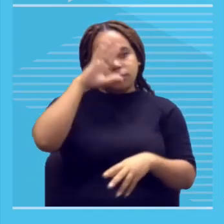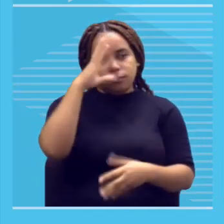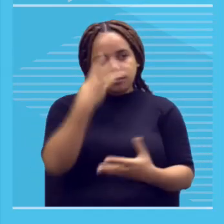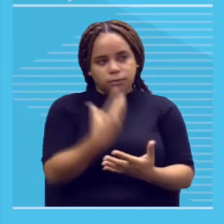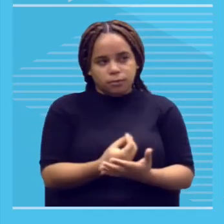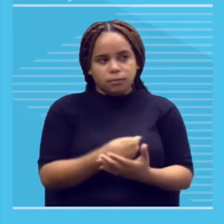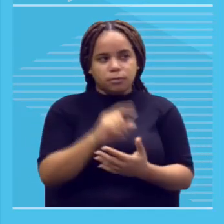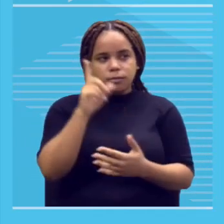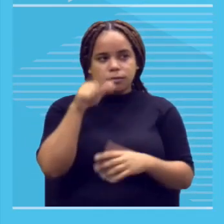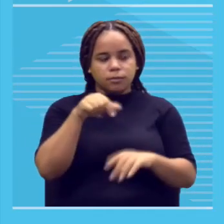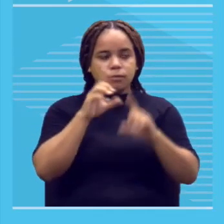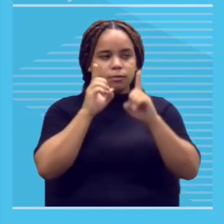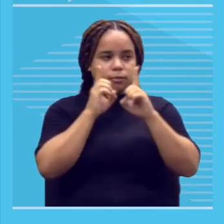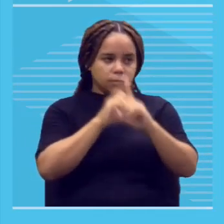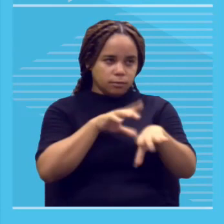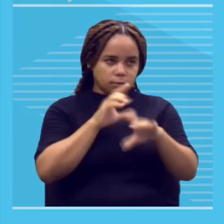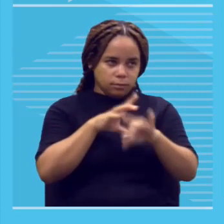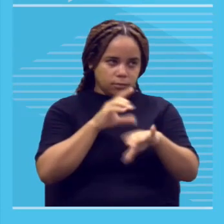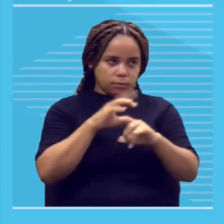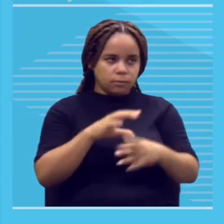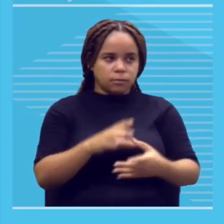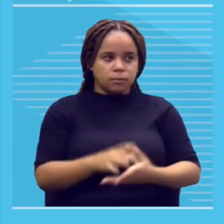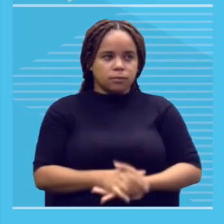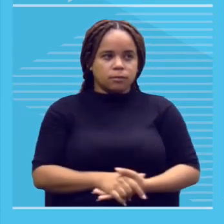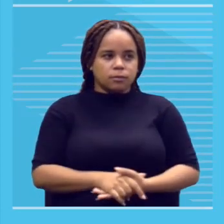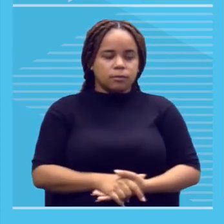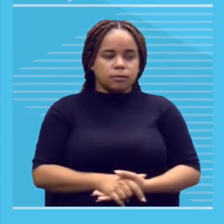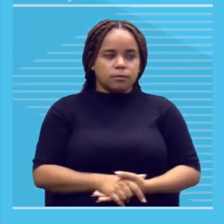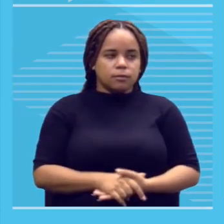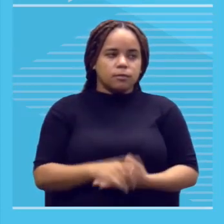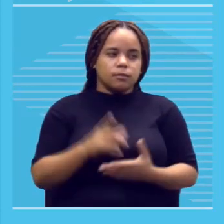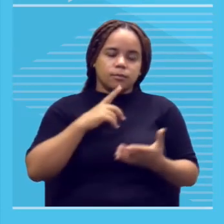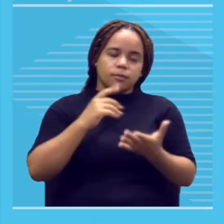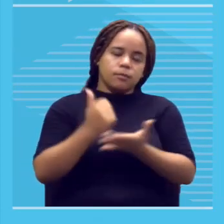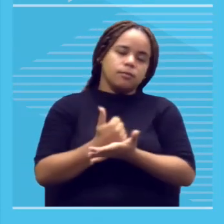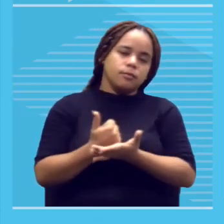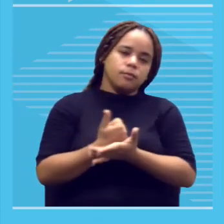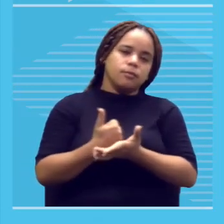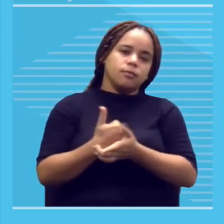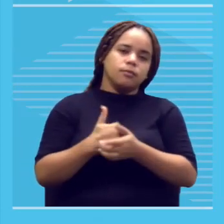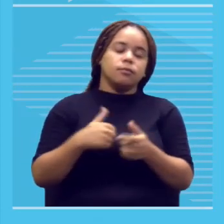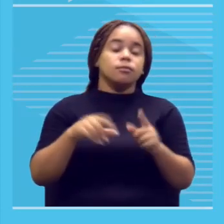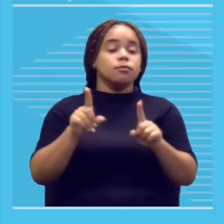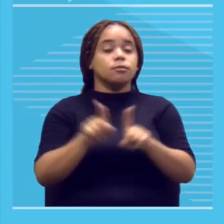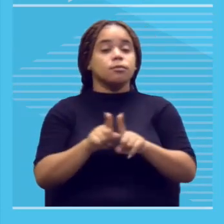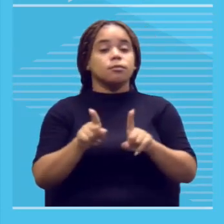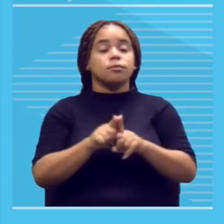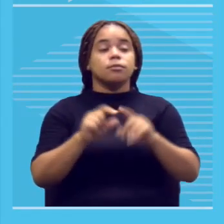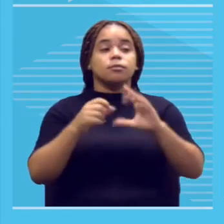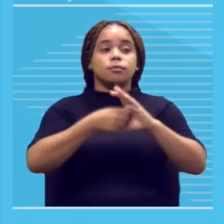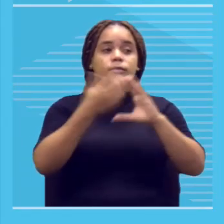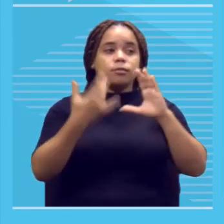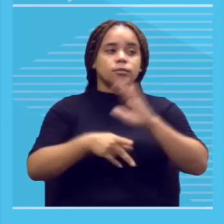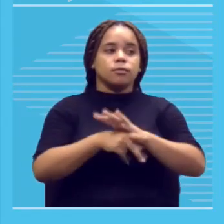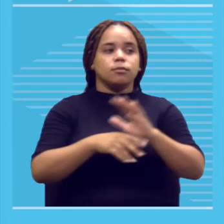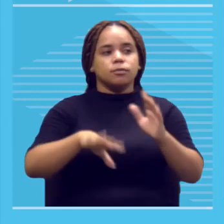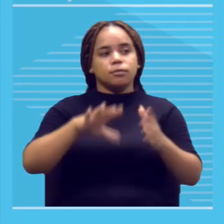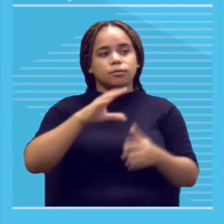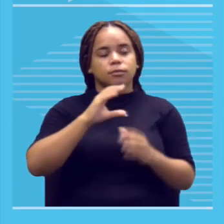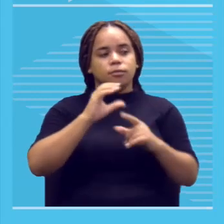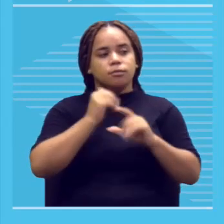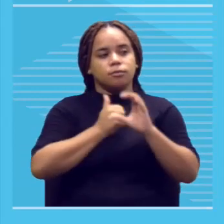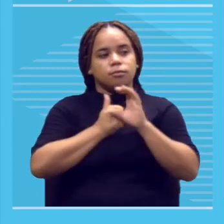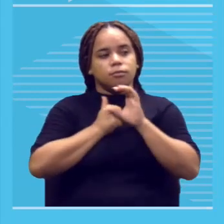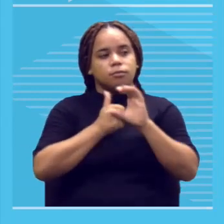uma doutrina Cristã ela tem isso na sua base seu fundamento na tradição Cristã